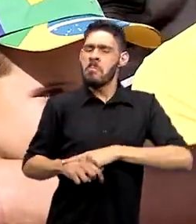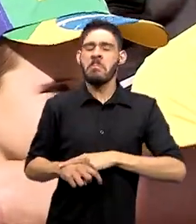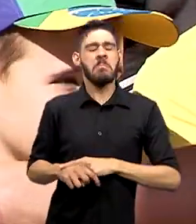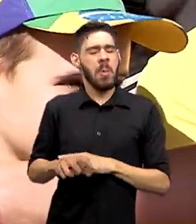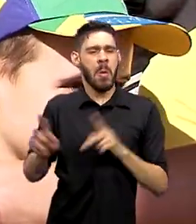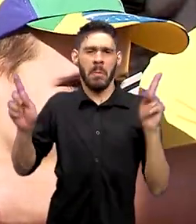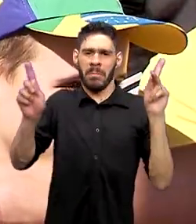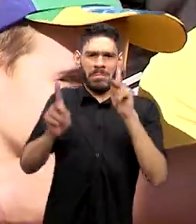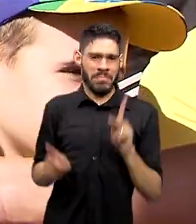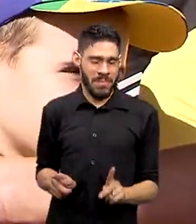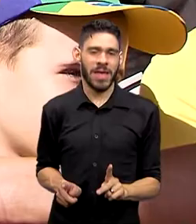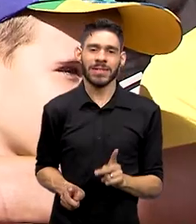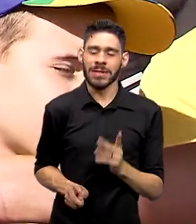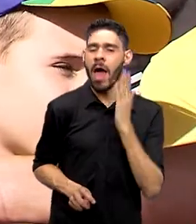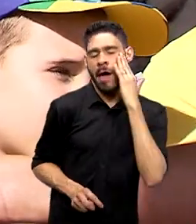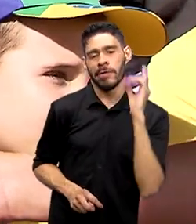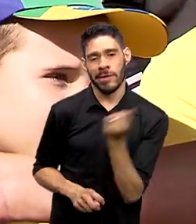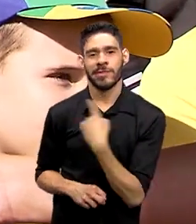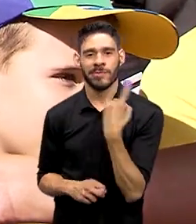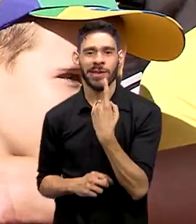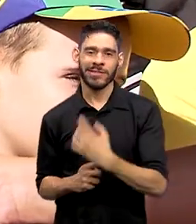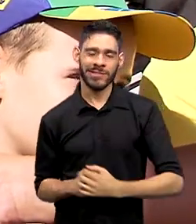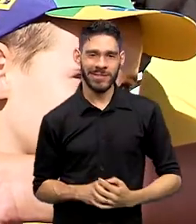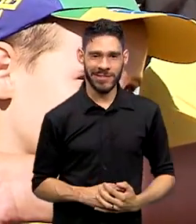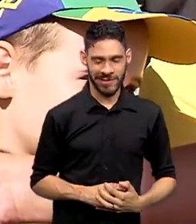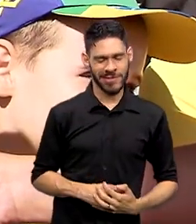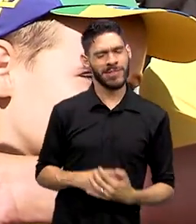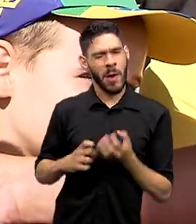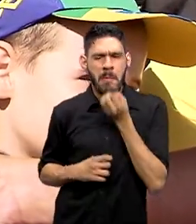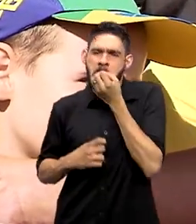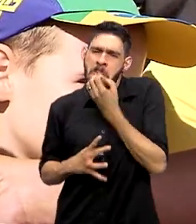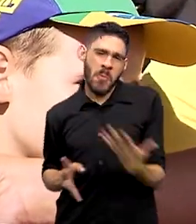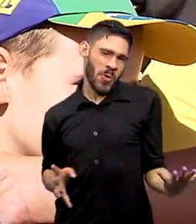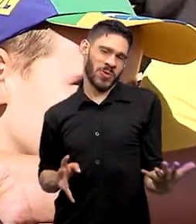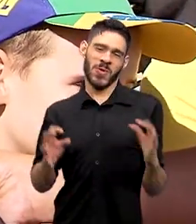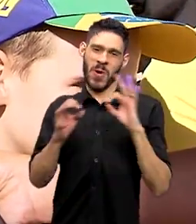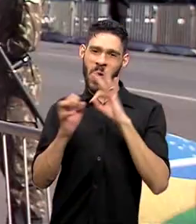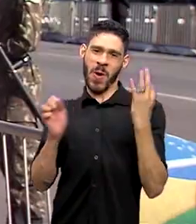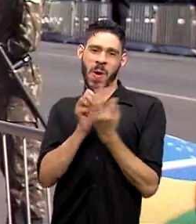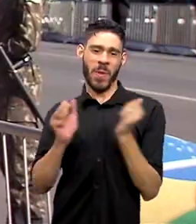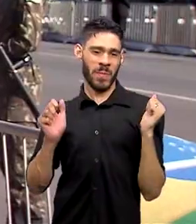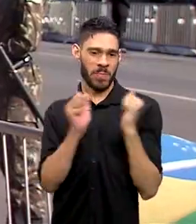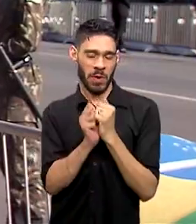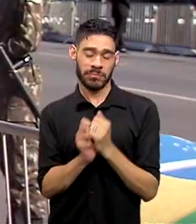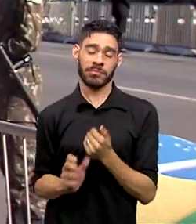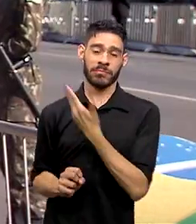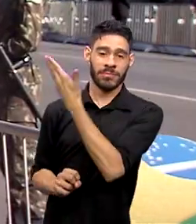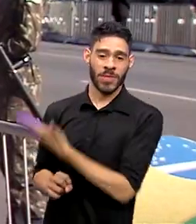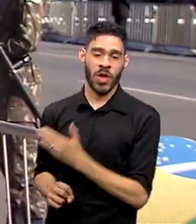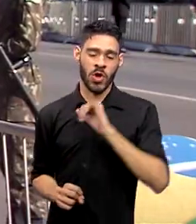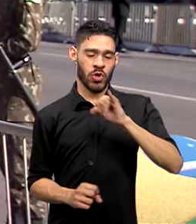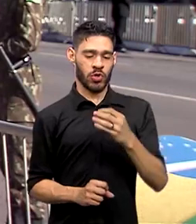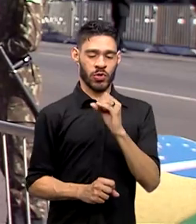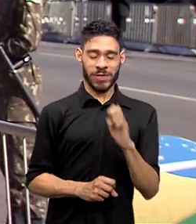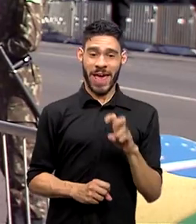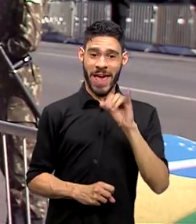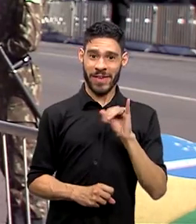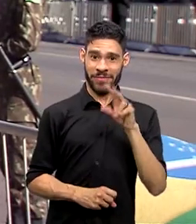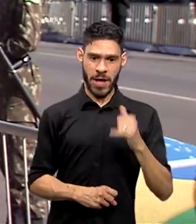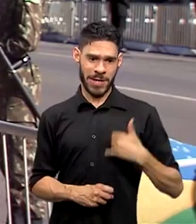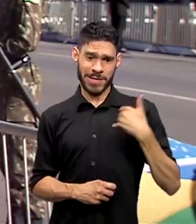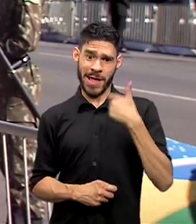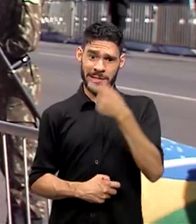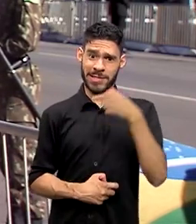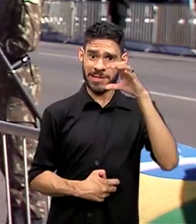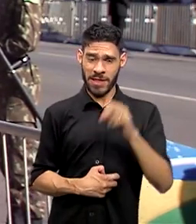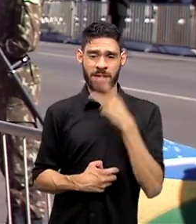de pacificação, isso que a gente entende. Então, é muito bom, ainda mais com a família aqui do lado. O José Ivan, que tem 70 anos,